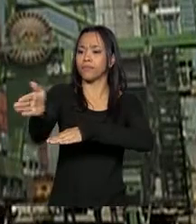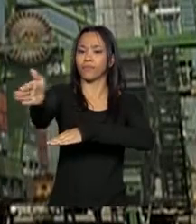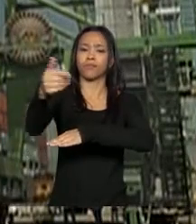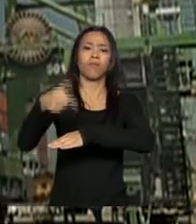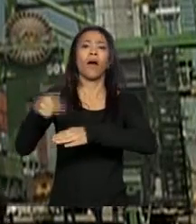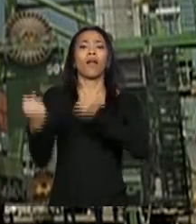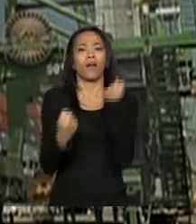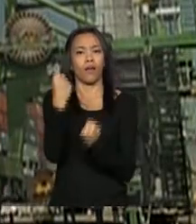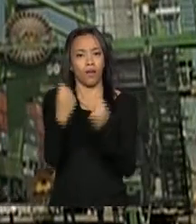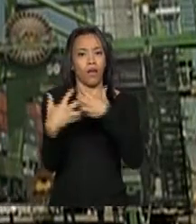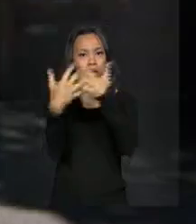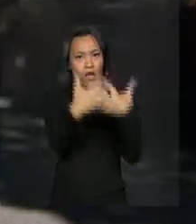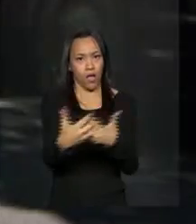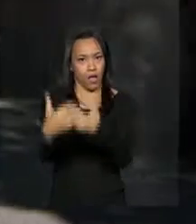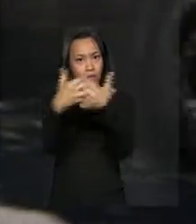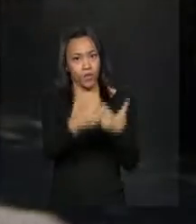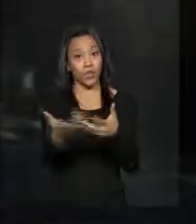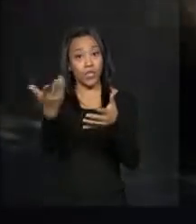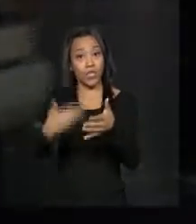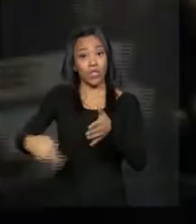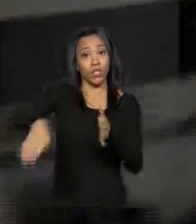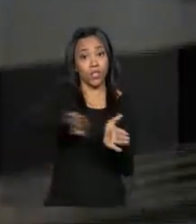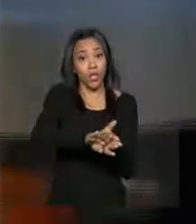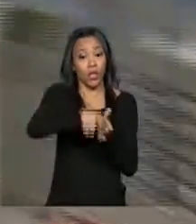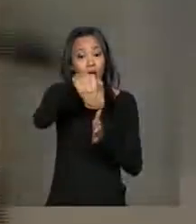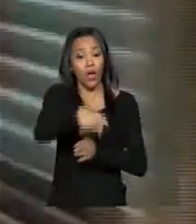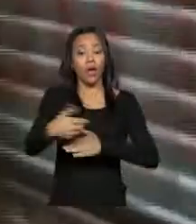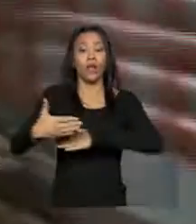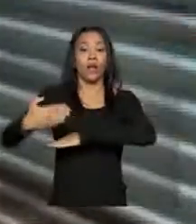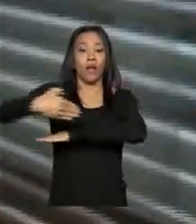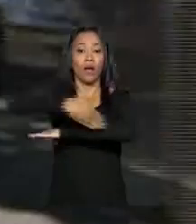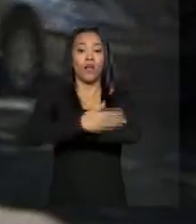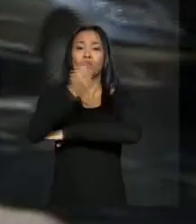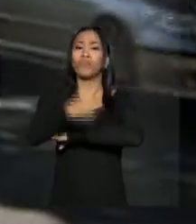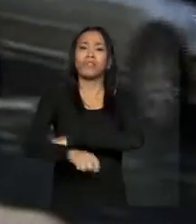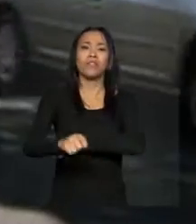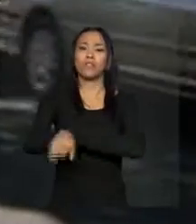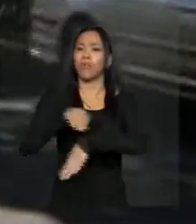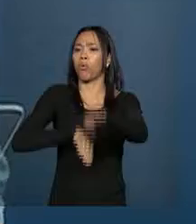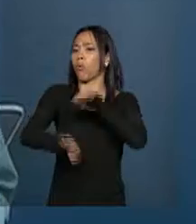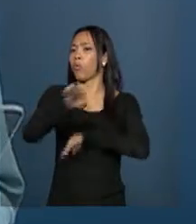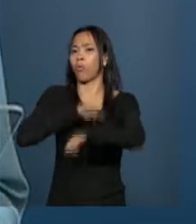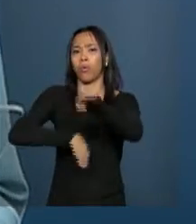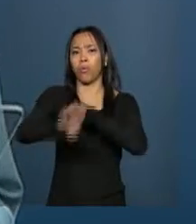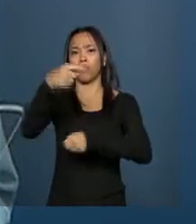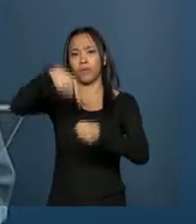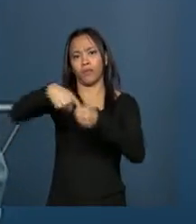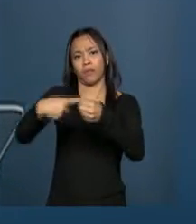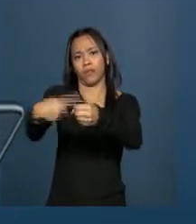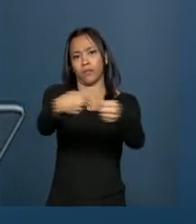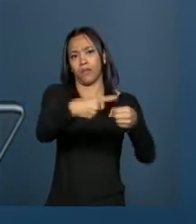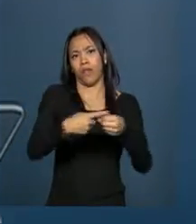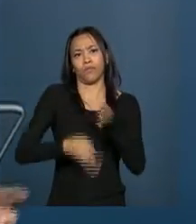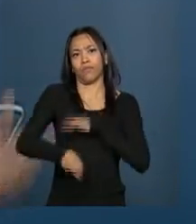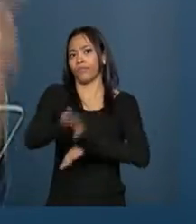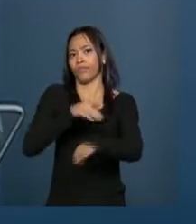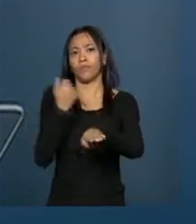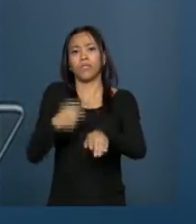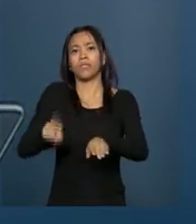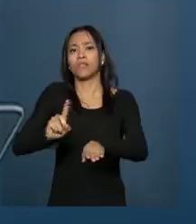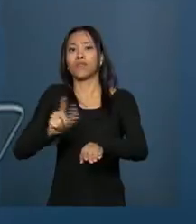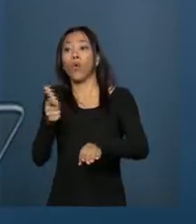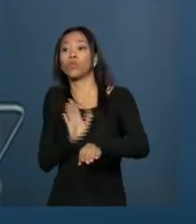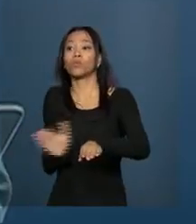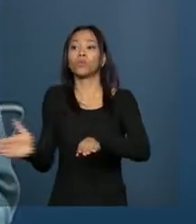para caminhões de cargas chegarem ao porto sem precisar passarem pelo trânsito do centro da cidade. O porto, ou